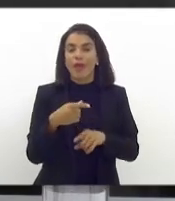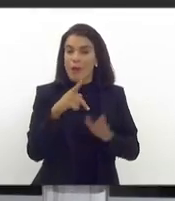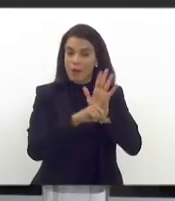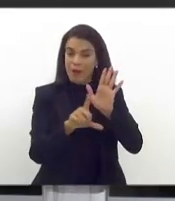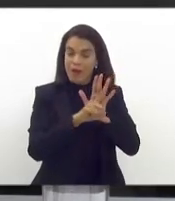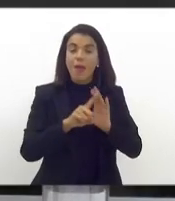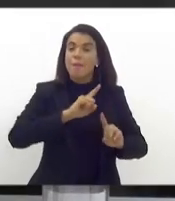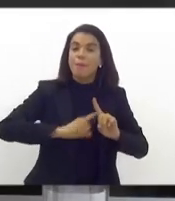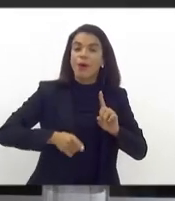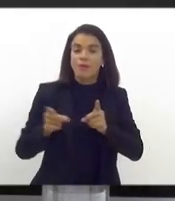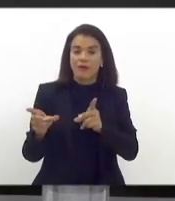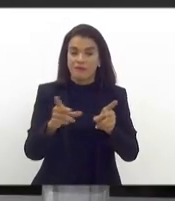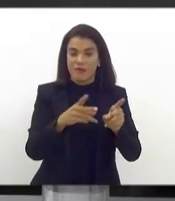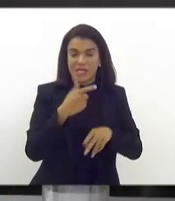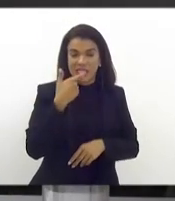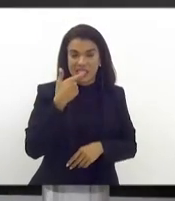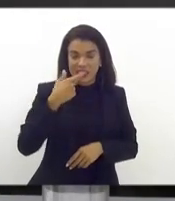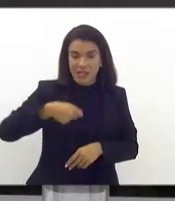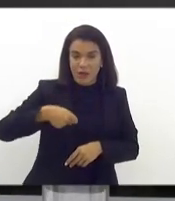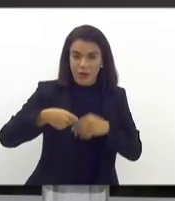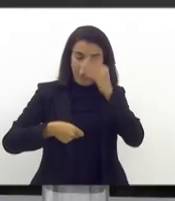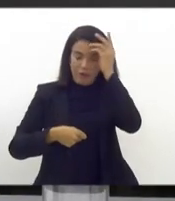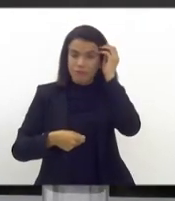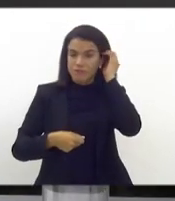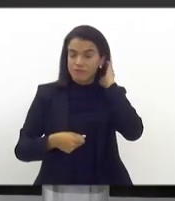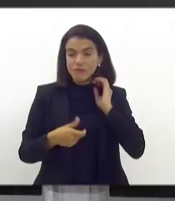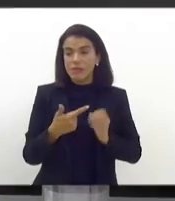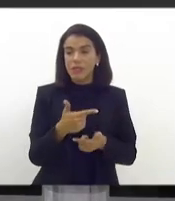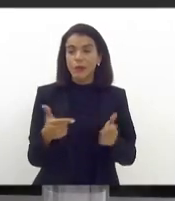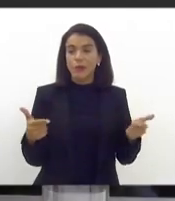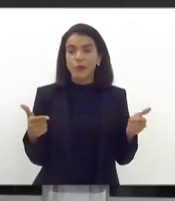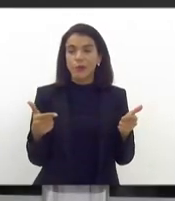venda da sacola, que é uma sacola que não tem